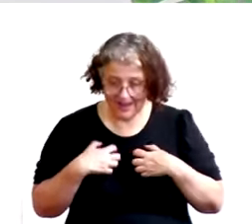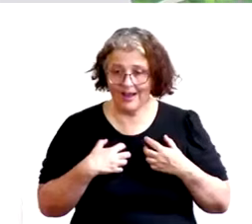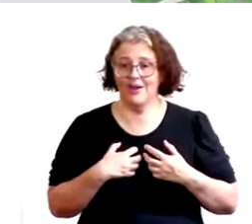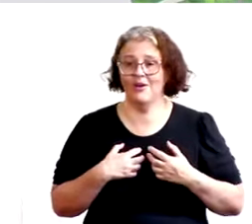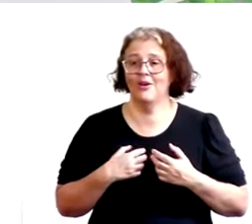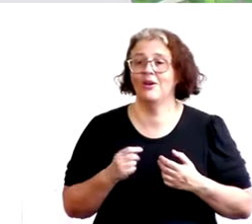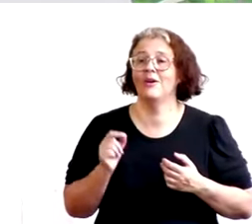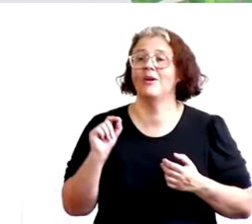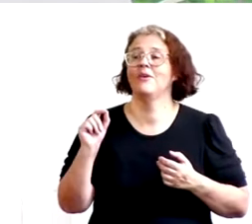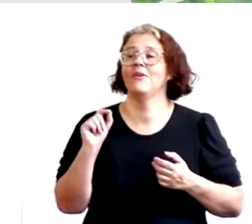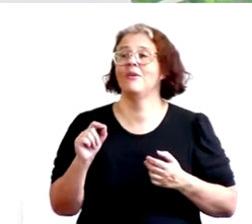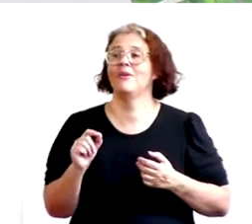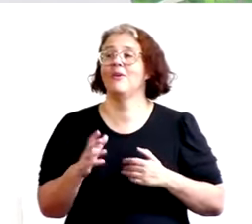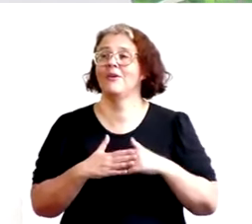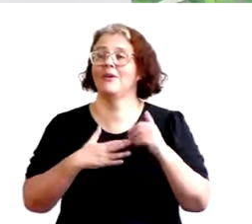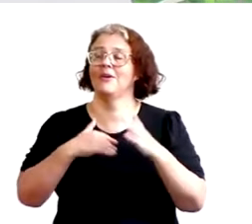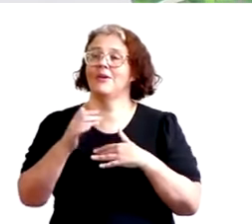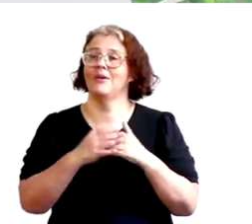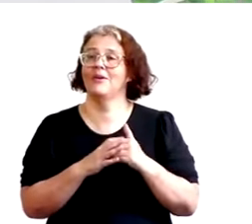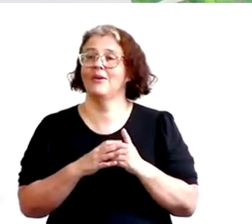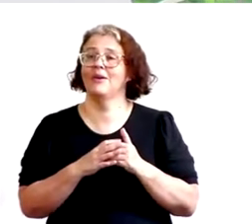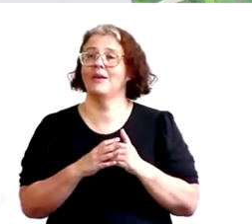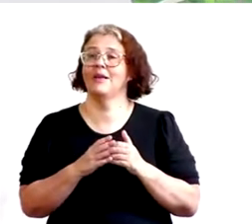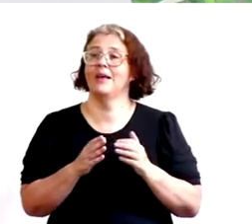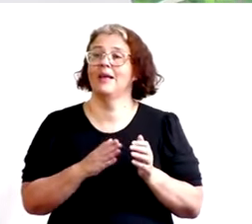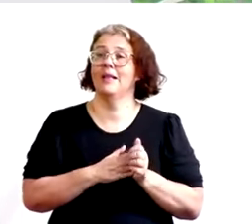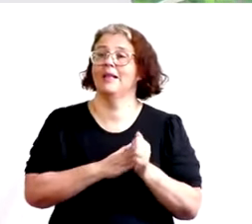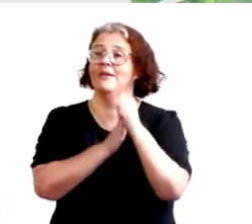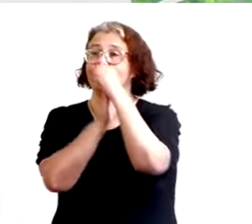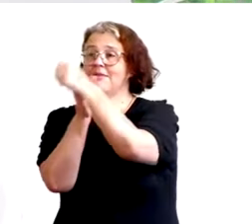por Deus para levá-lo